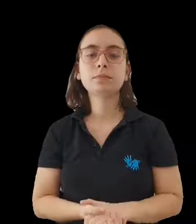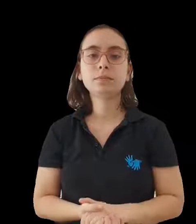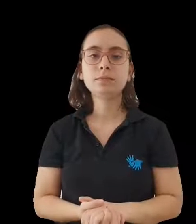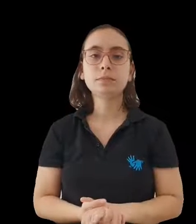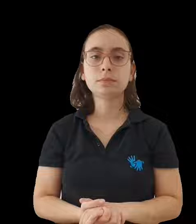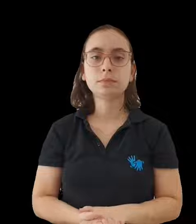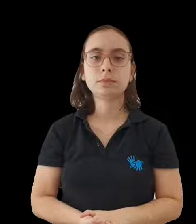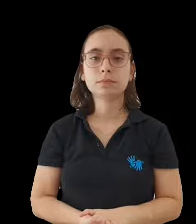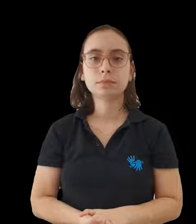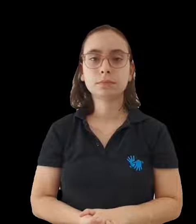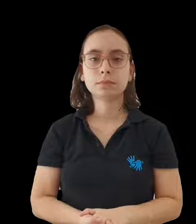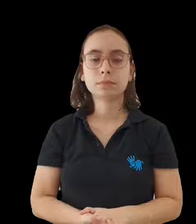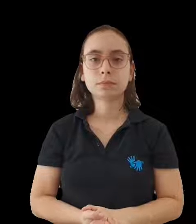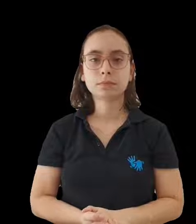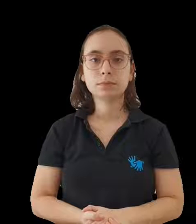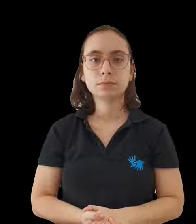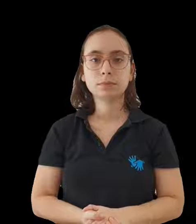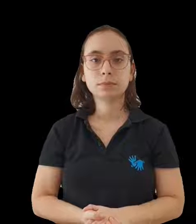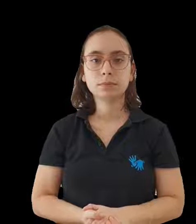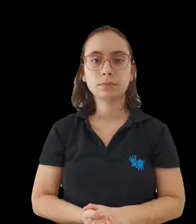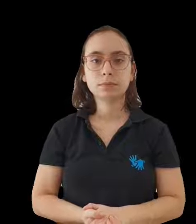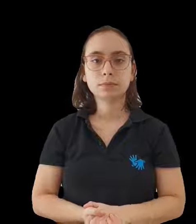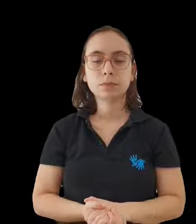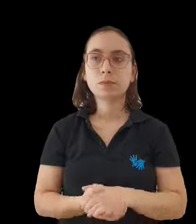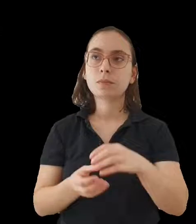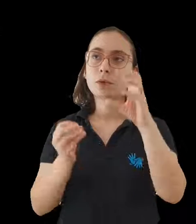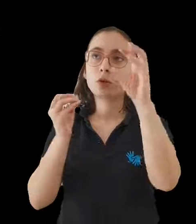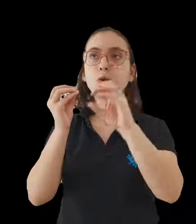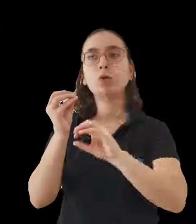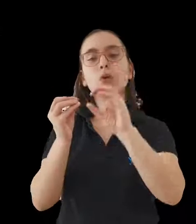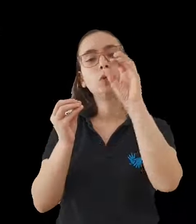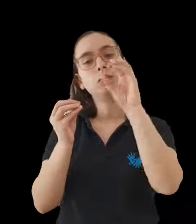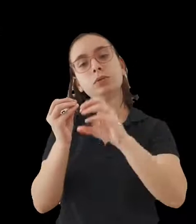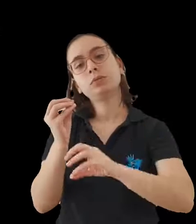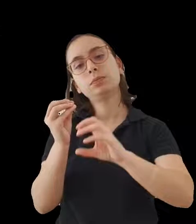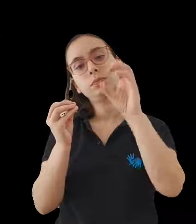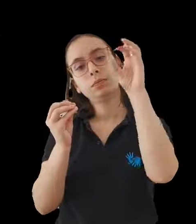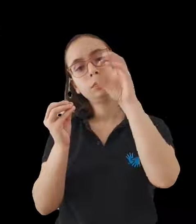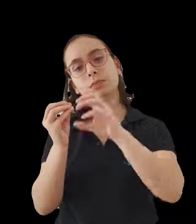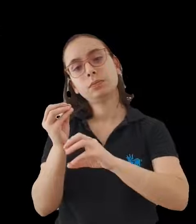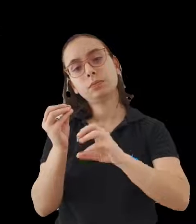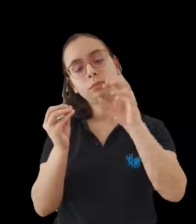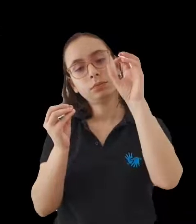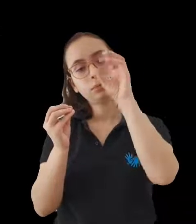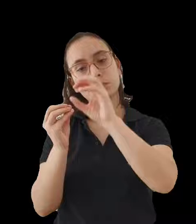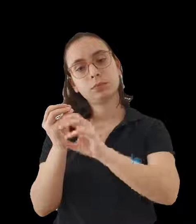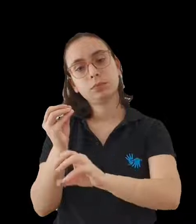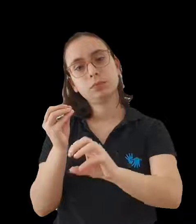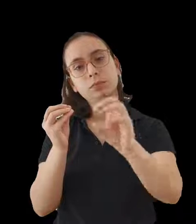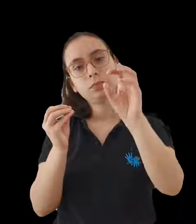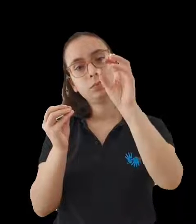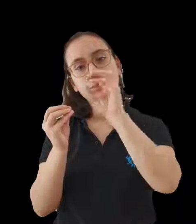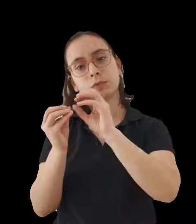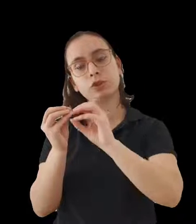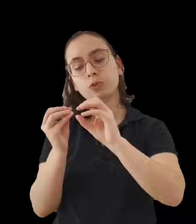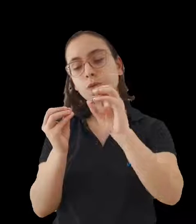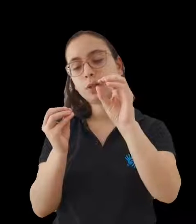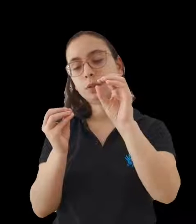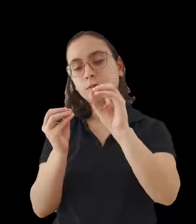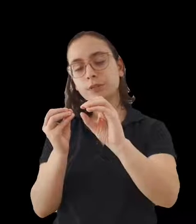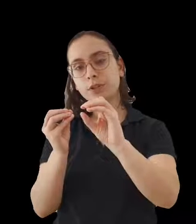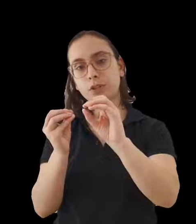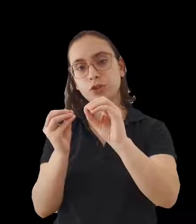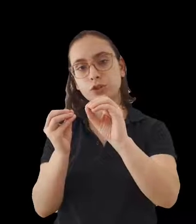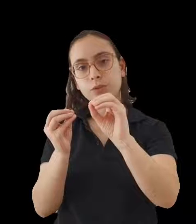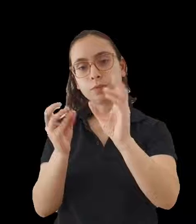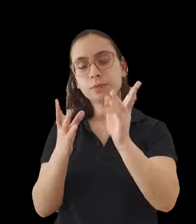Para cima, assim. Manipula a bolinha para cima. Só a bola, não precisa estar na mãozinha, não. Coloca a bola na frente dela.